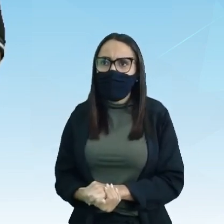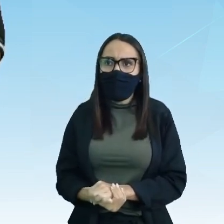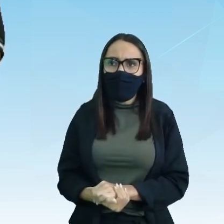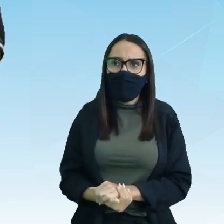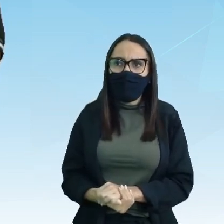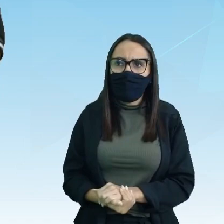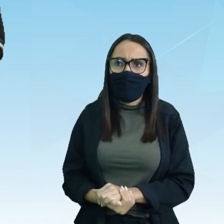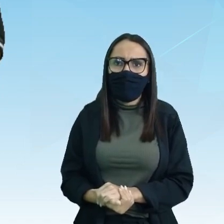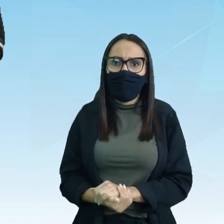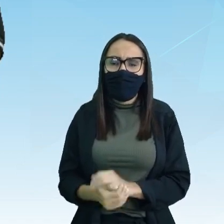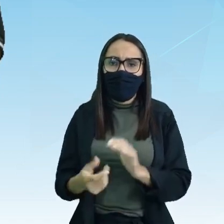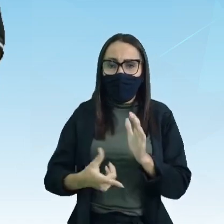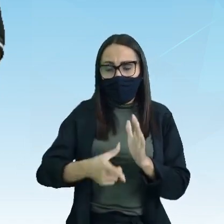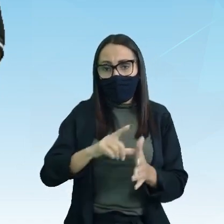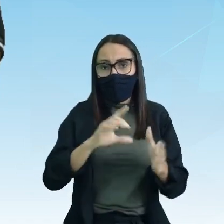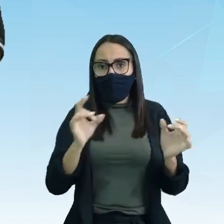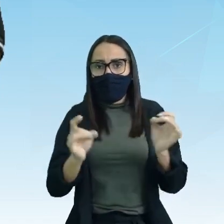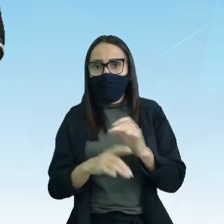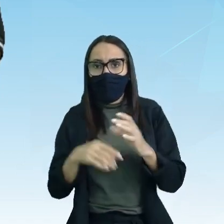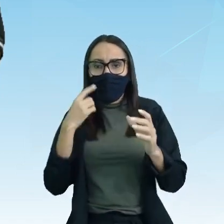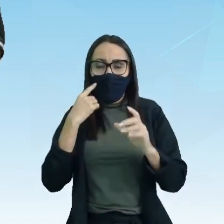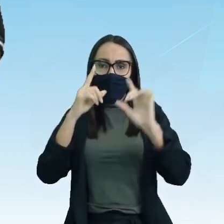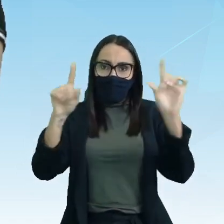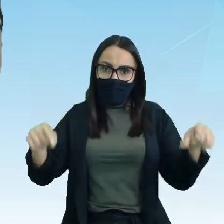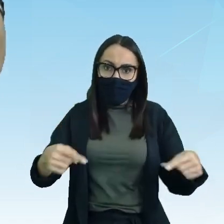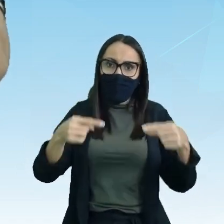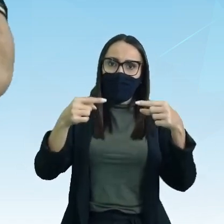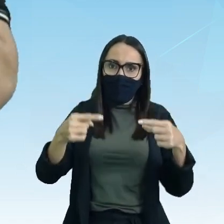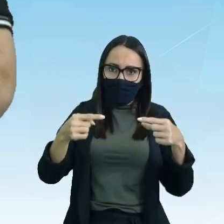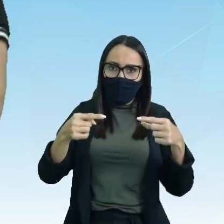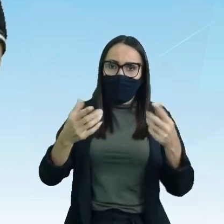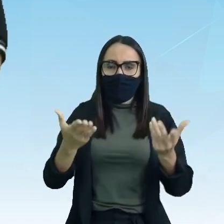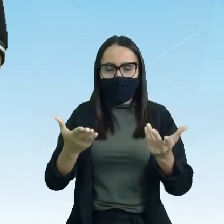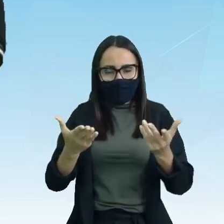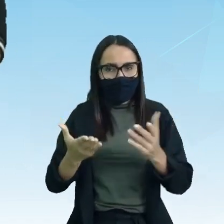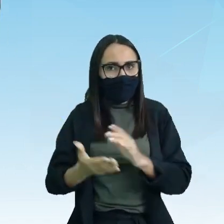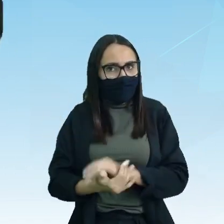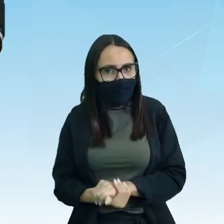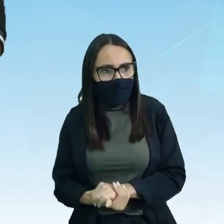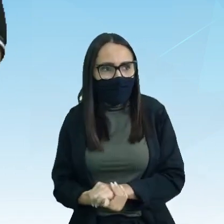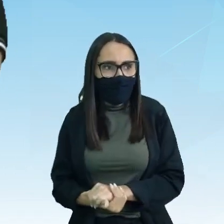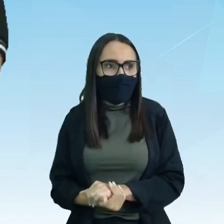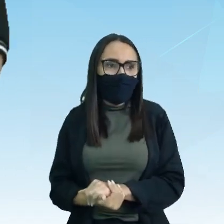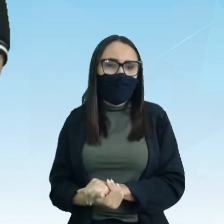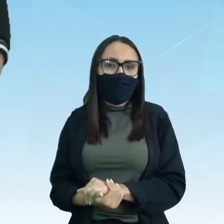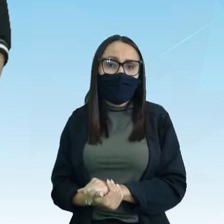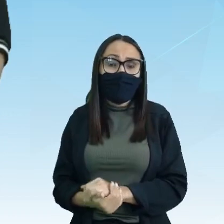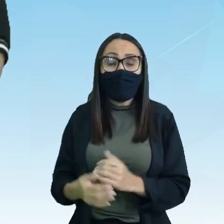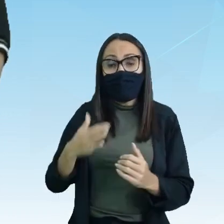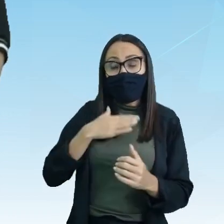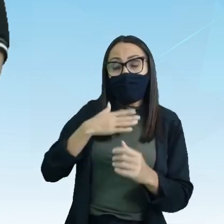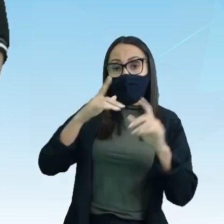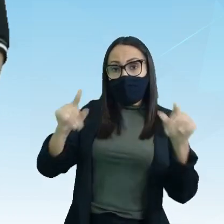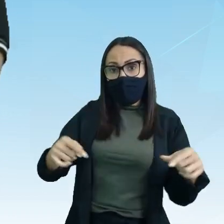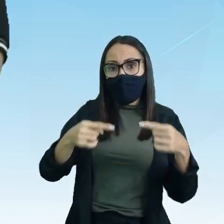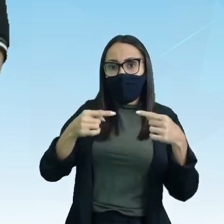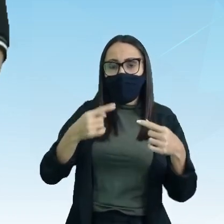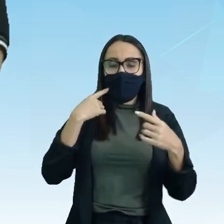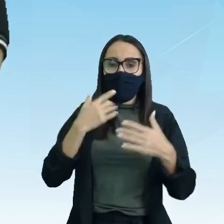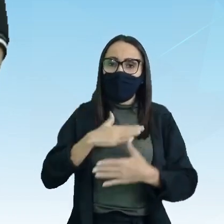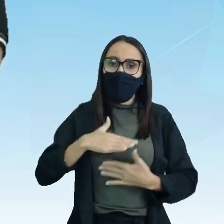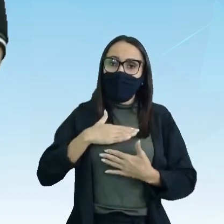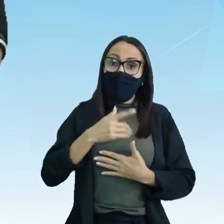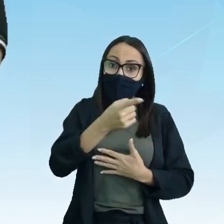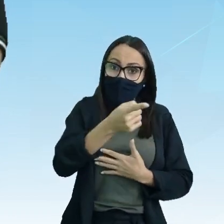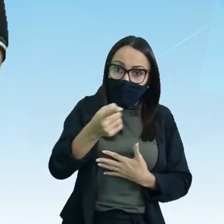gente chegar ao término, eu vou lançar um desafio. Eu também vou lançar o meu. Lance o seu. O meu desafio é o seguinte: eu gostaria que